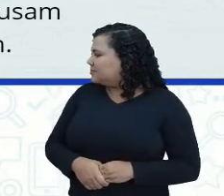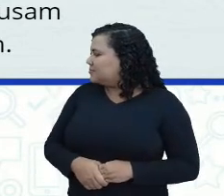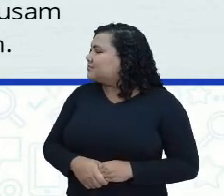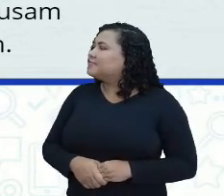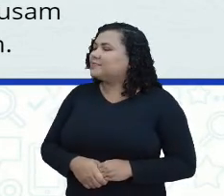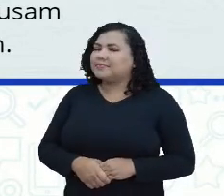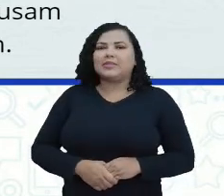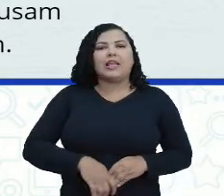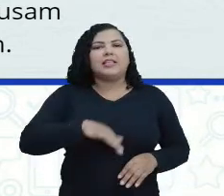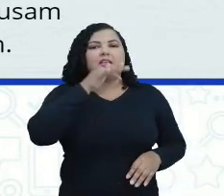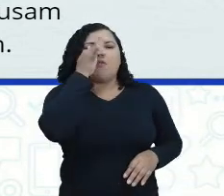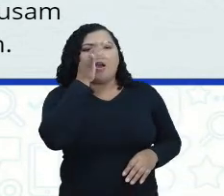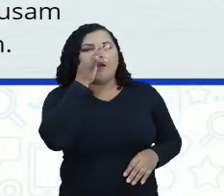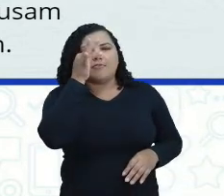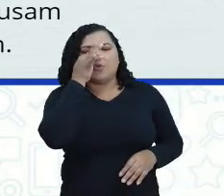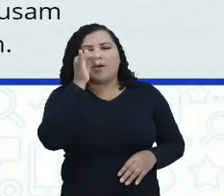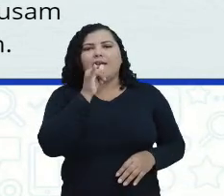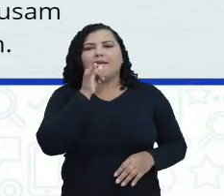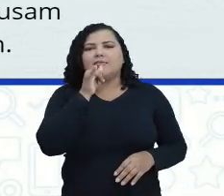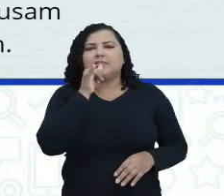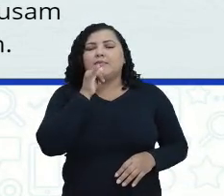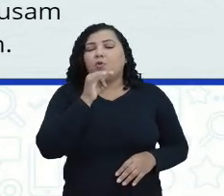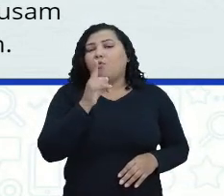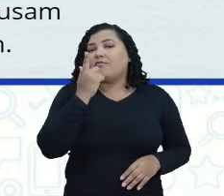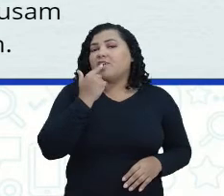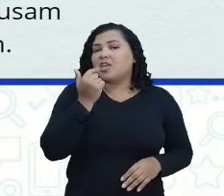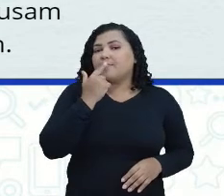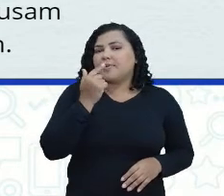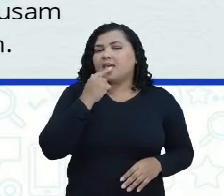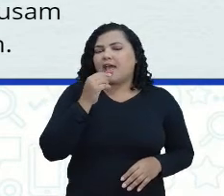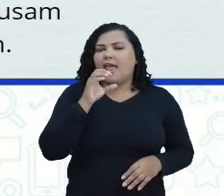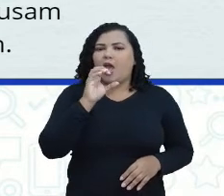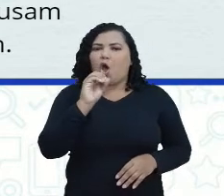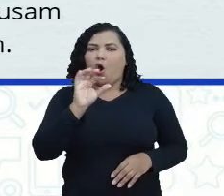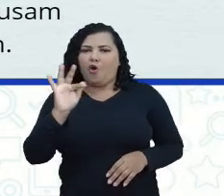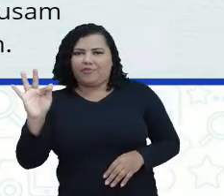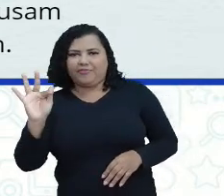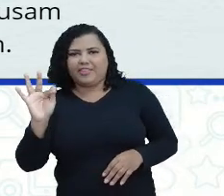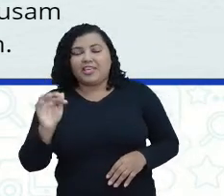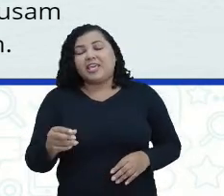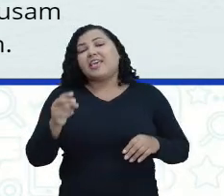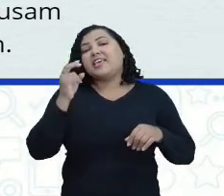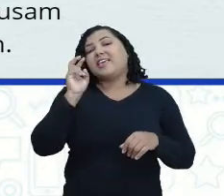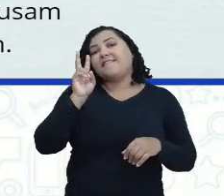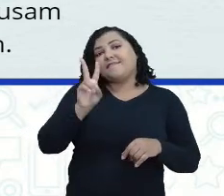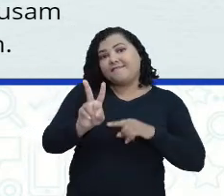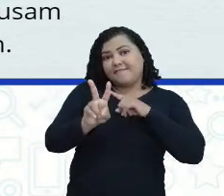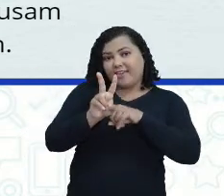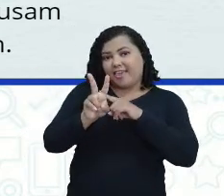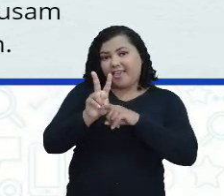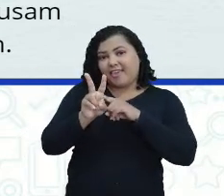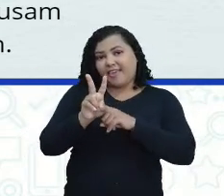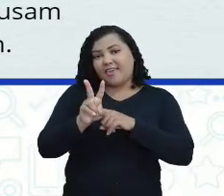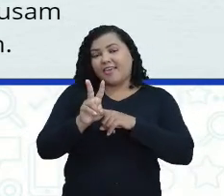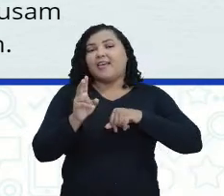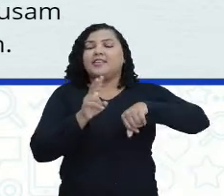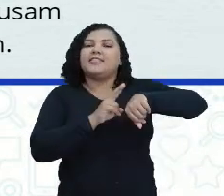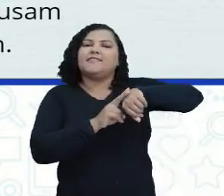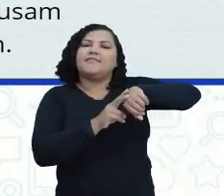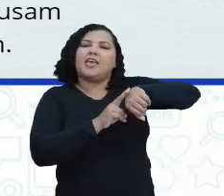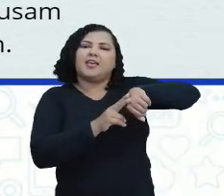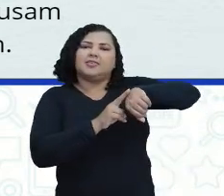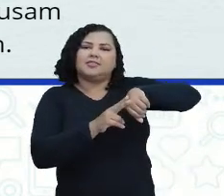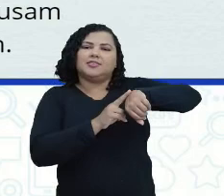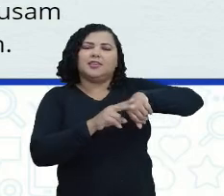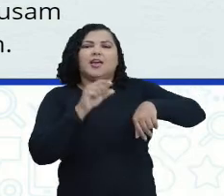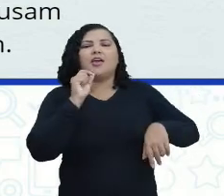quando internautas estavam offline e verde no momento do modo online. O ICQ é muito semelhante ao Mirk, tá? E aí, nenhum desses dois eu realmente usei